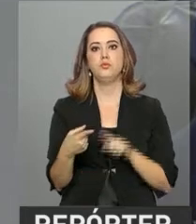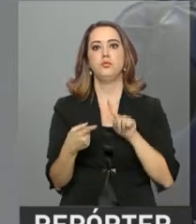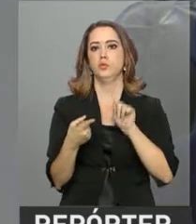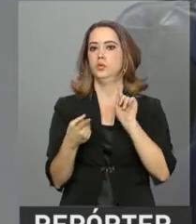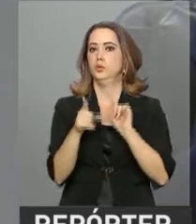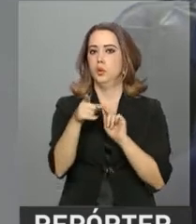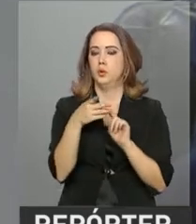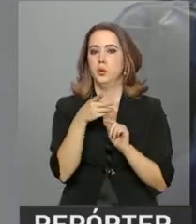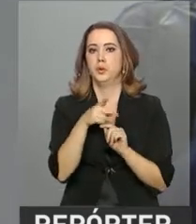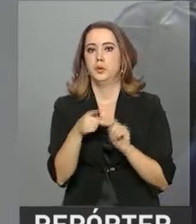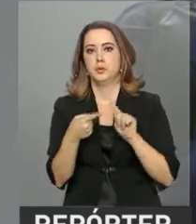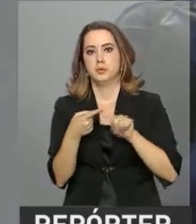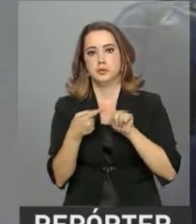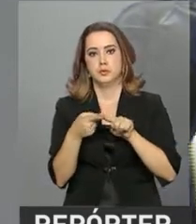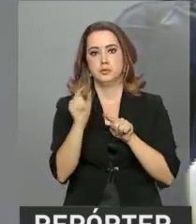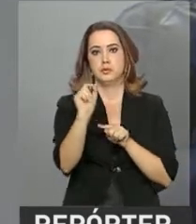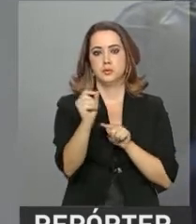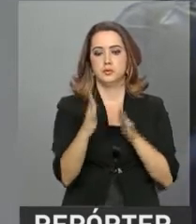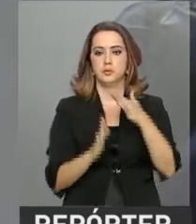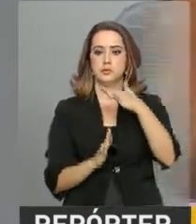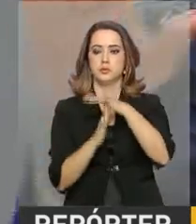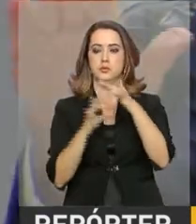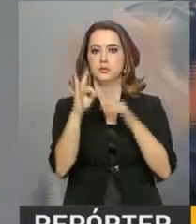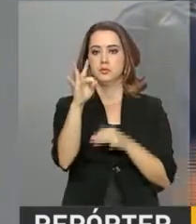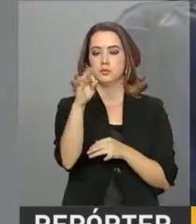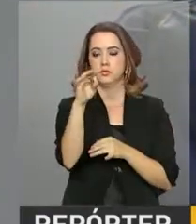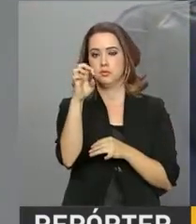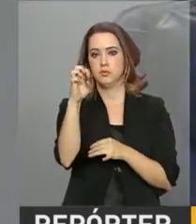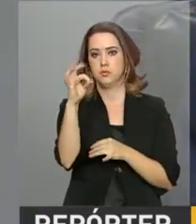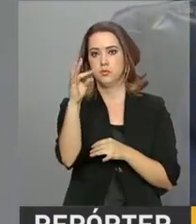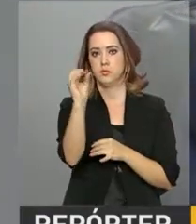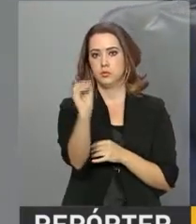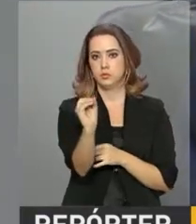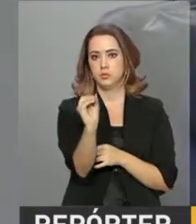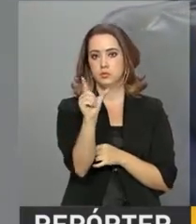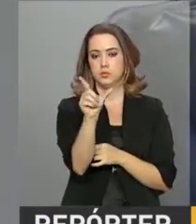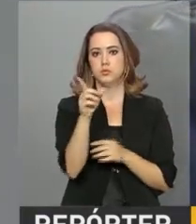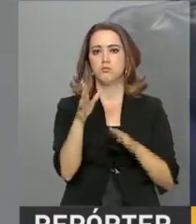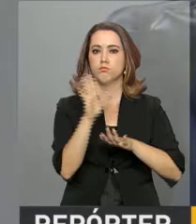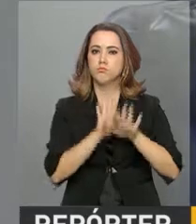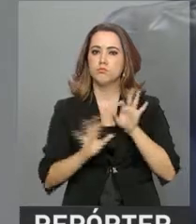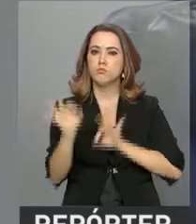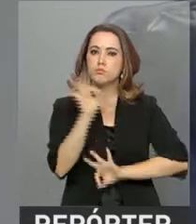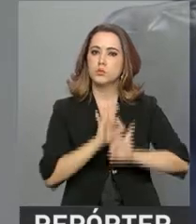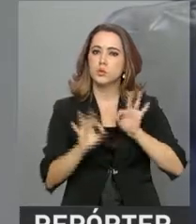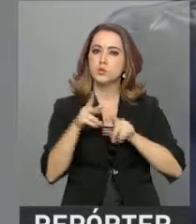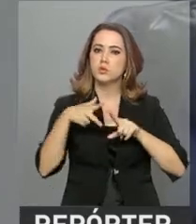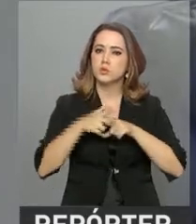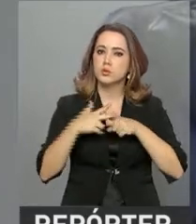teto. Isto é, o teto sim caracteriza o ajuste fiscal dos estados. Agora,